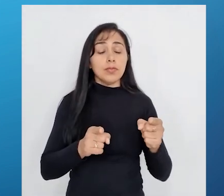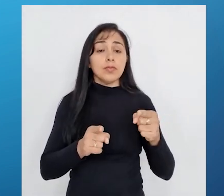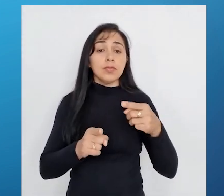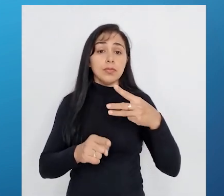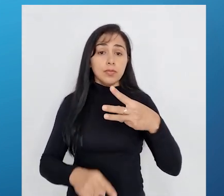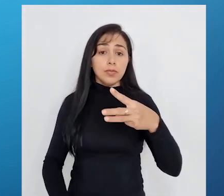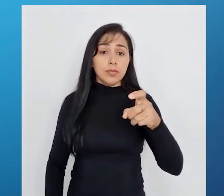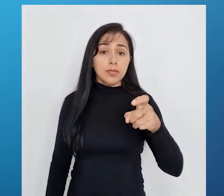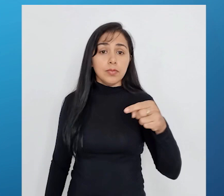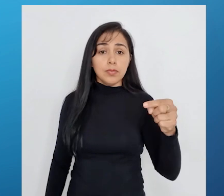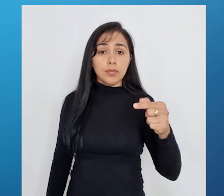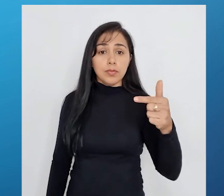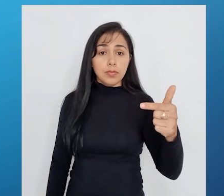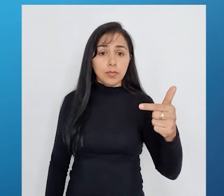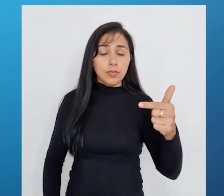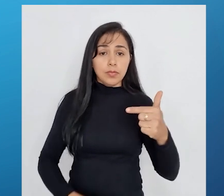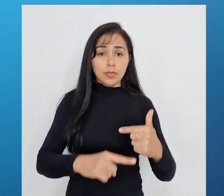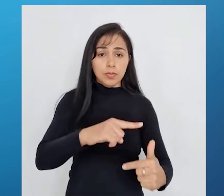2,